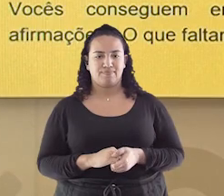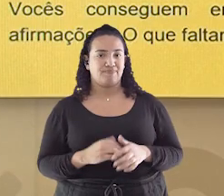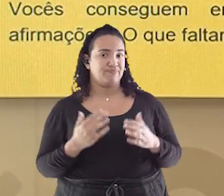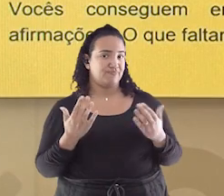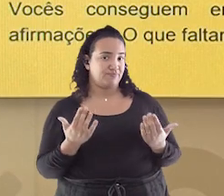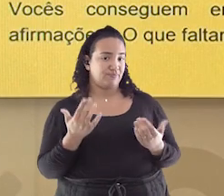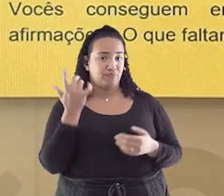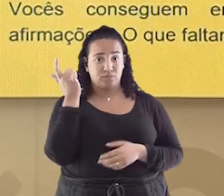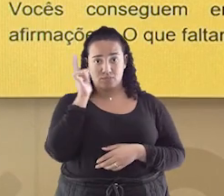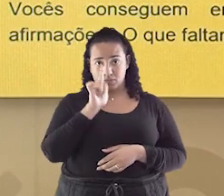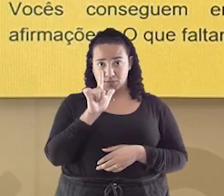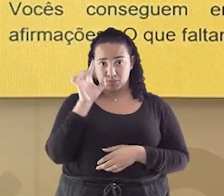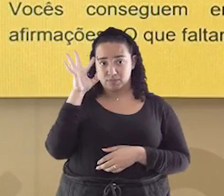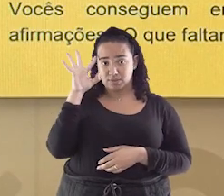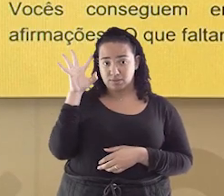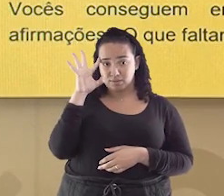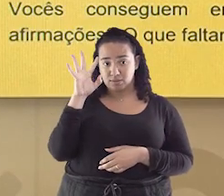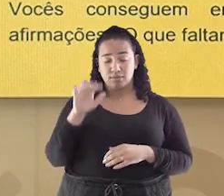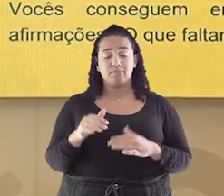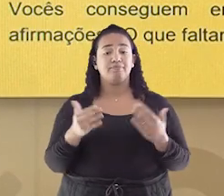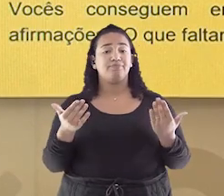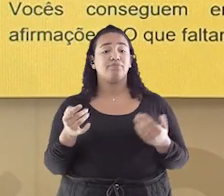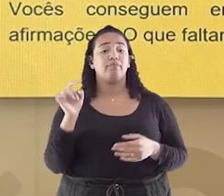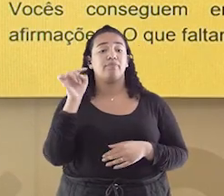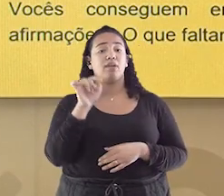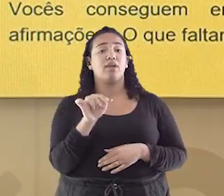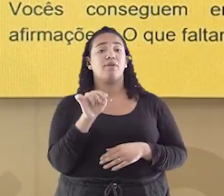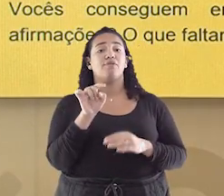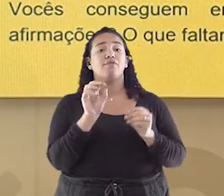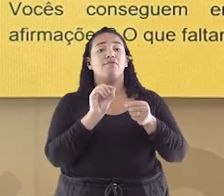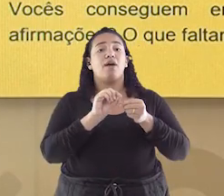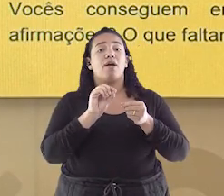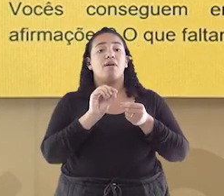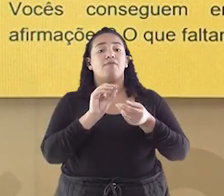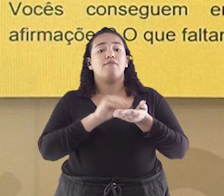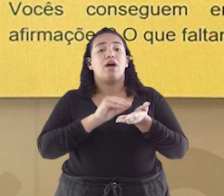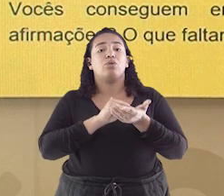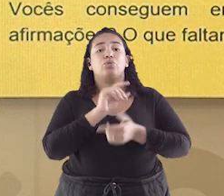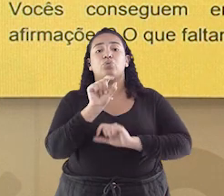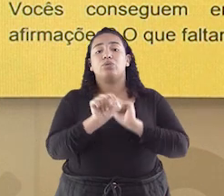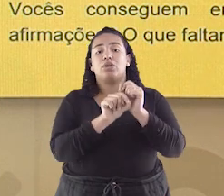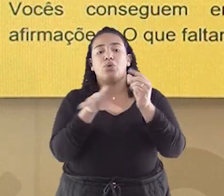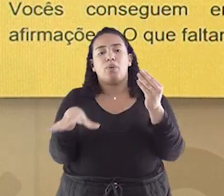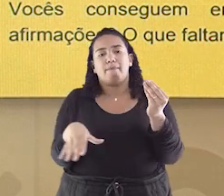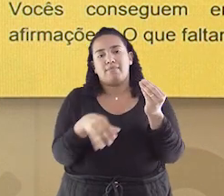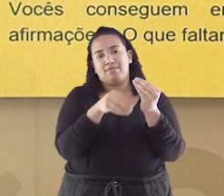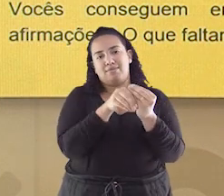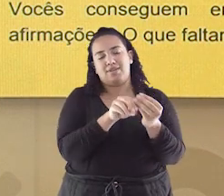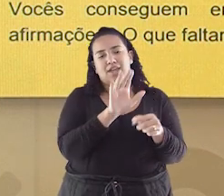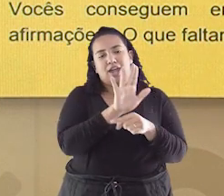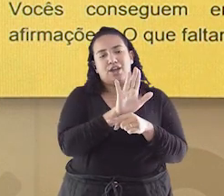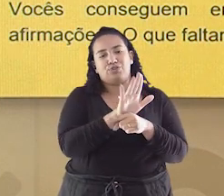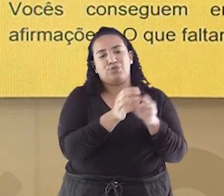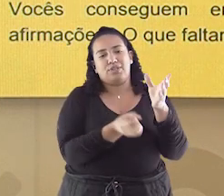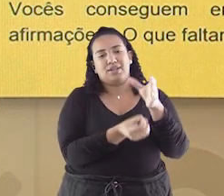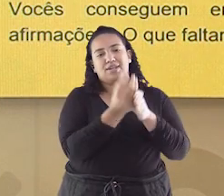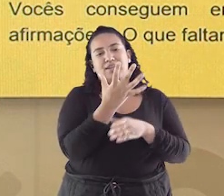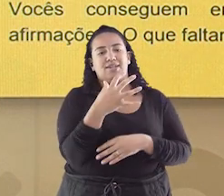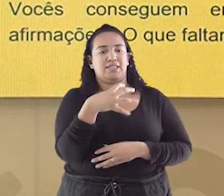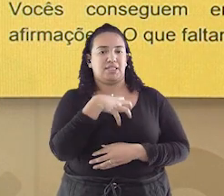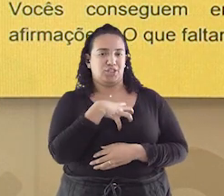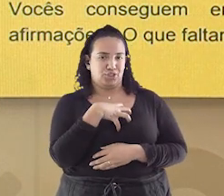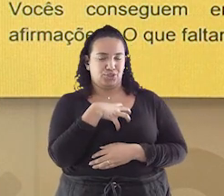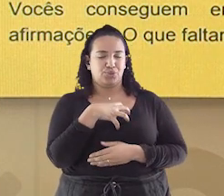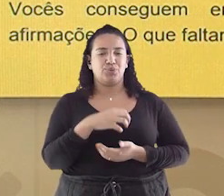E aí, conseguiram pensar? O que faltam nessas frases são os complementos que auxiliam na construção de sentido